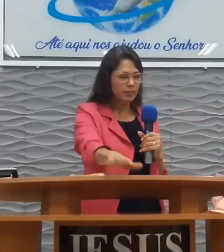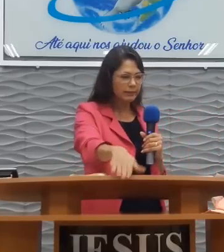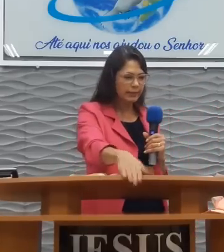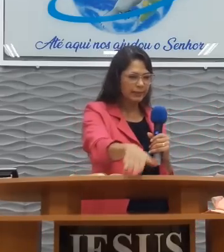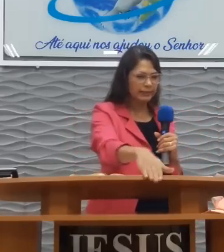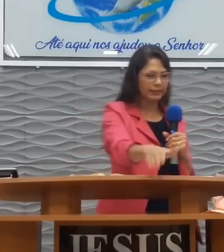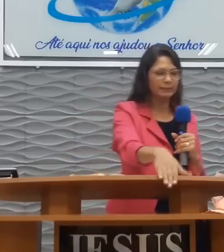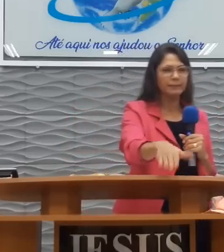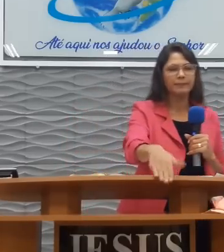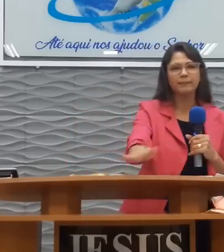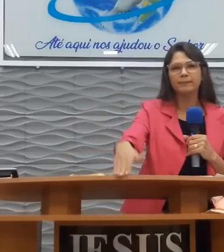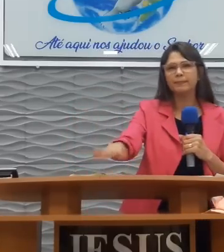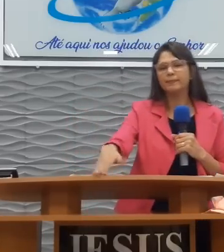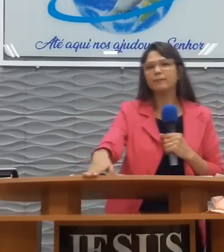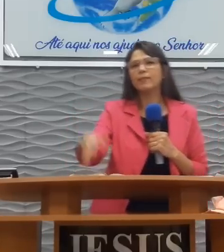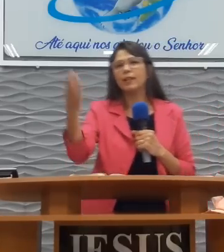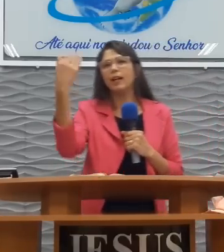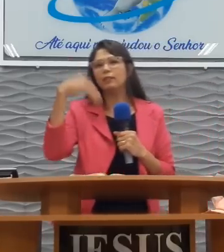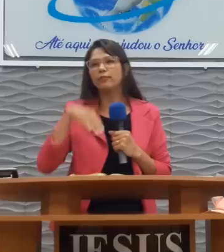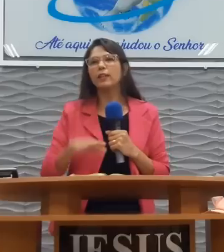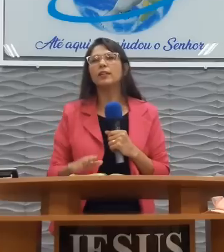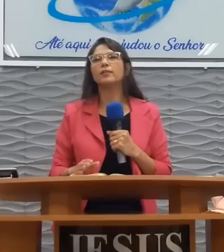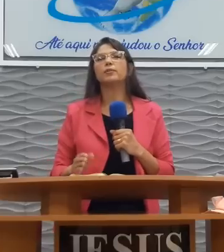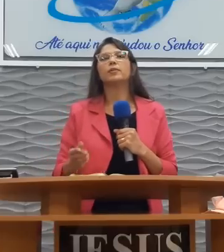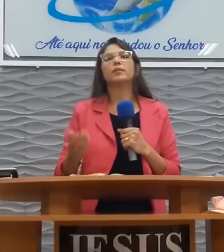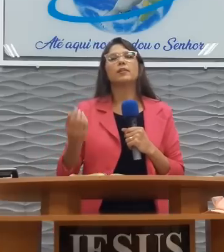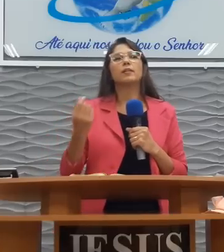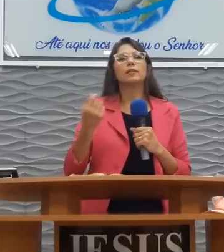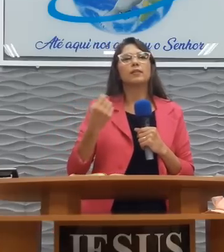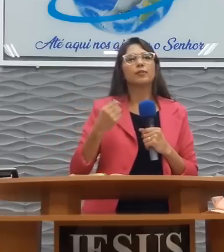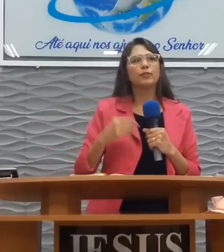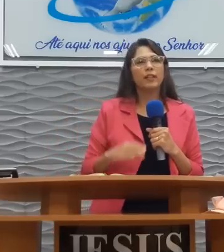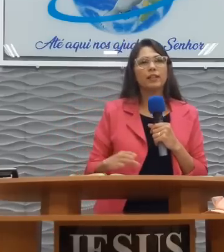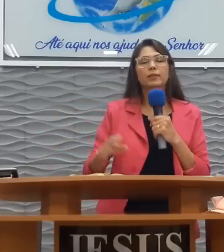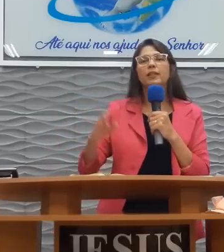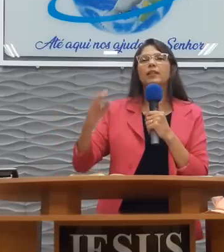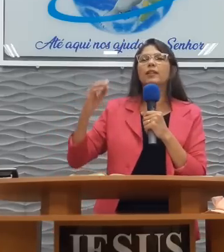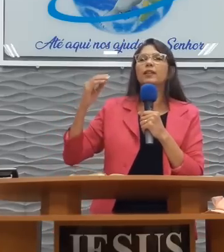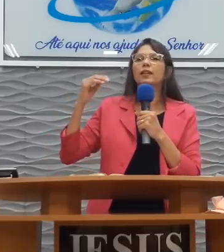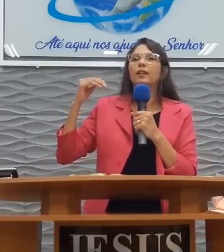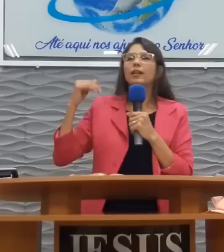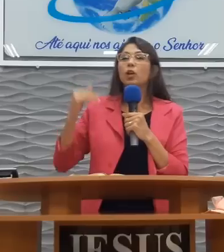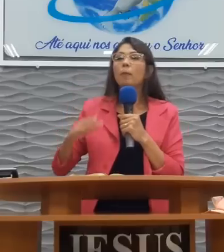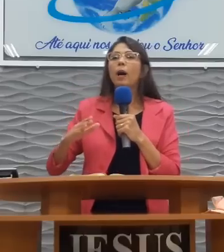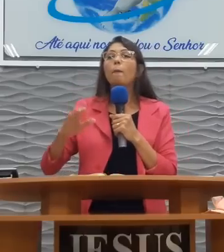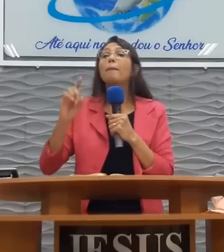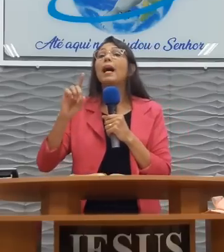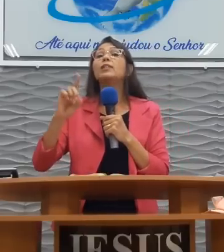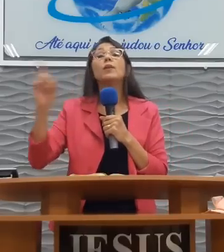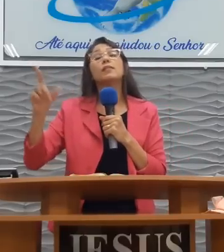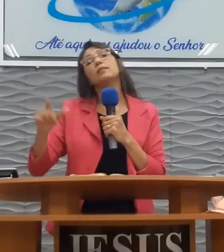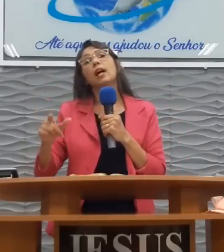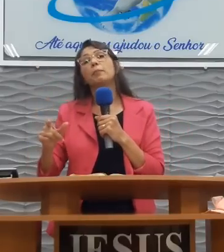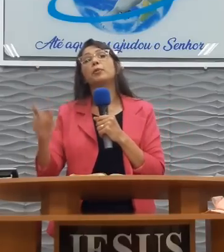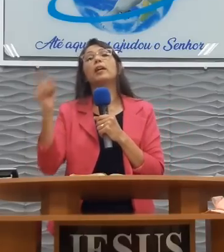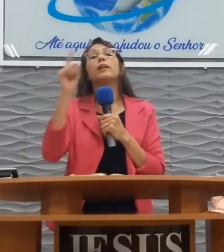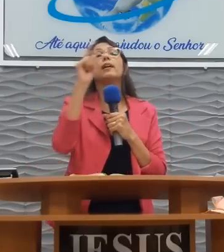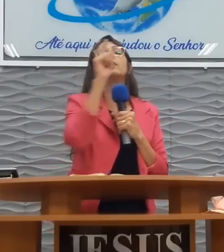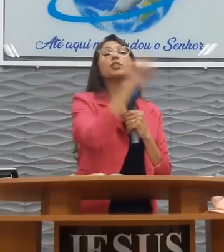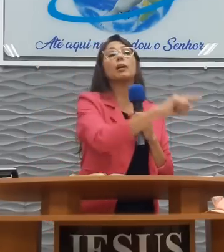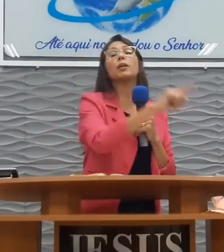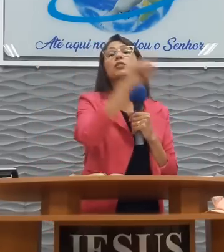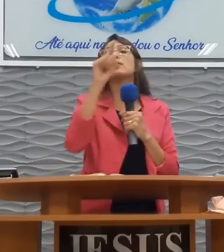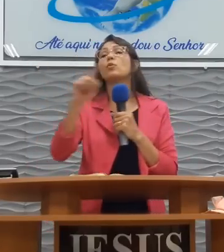minha irmã, então vamos sentar aqui. Aí fui falando. Fui falando que é normal o pai não aceitar,